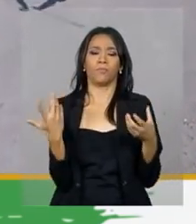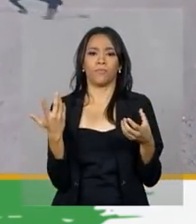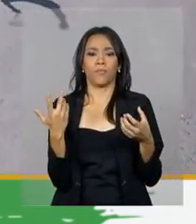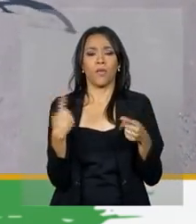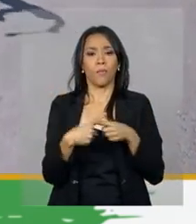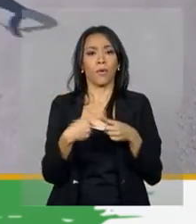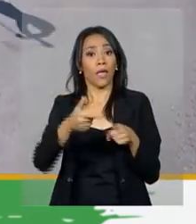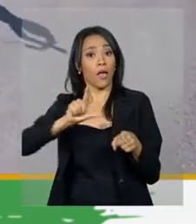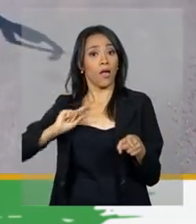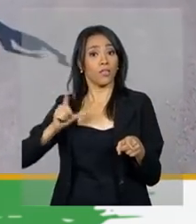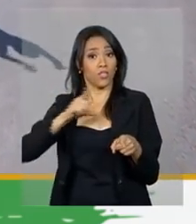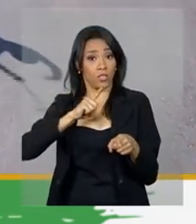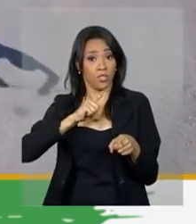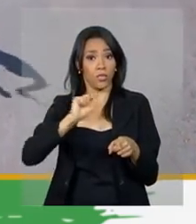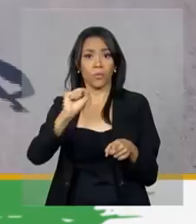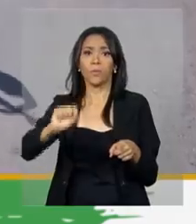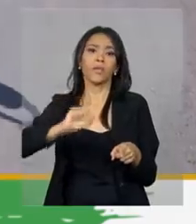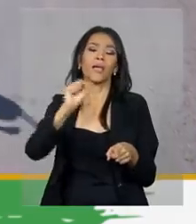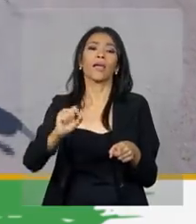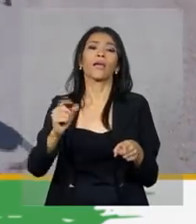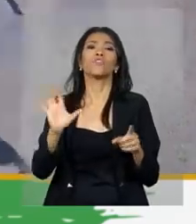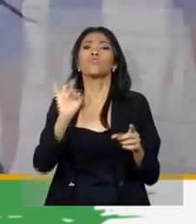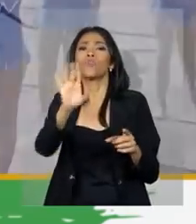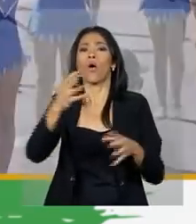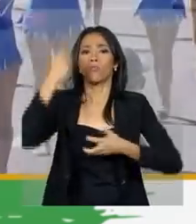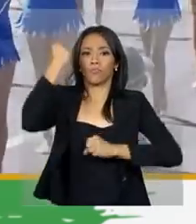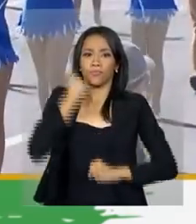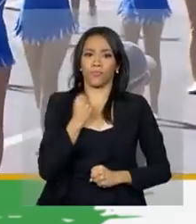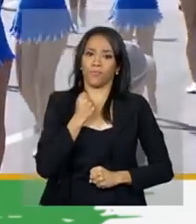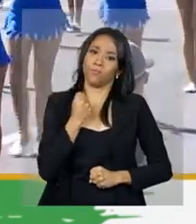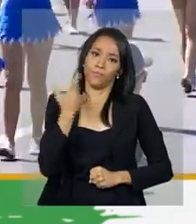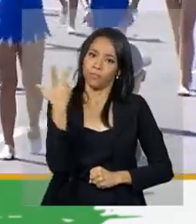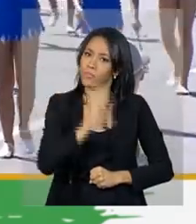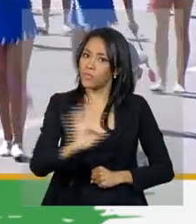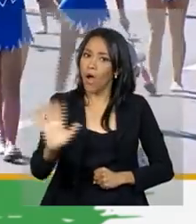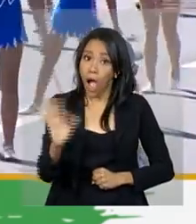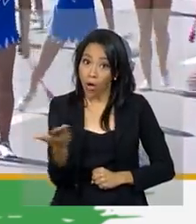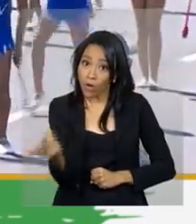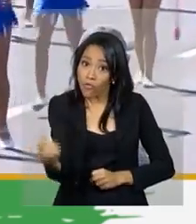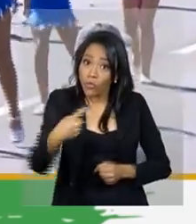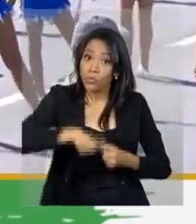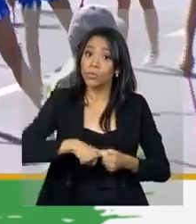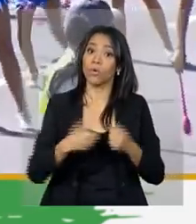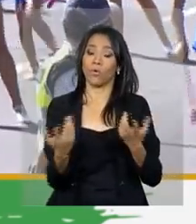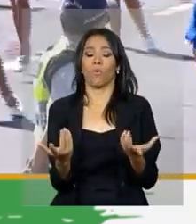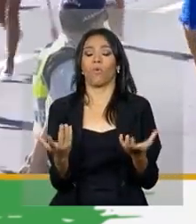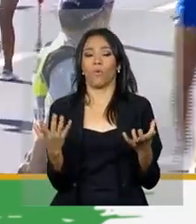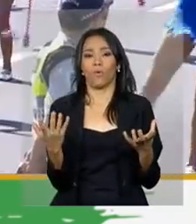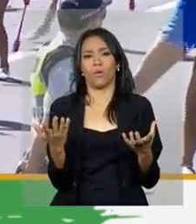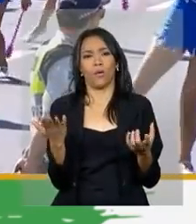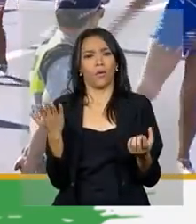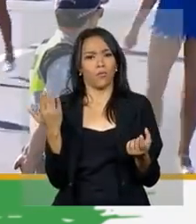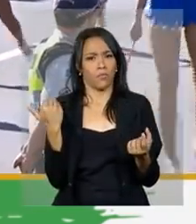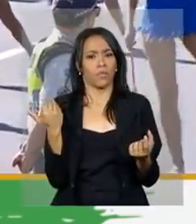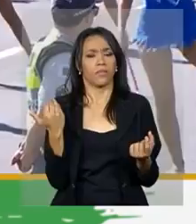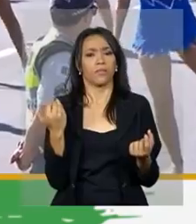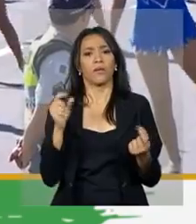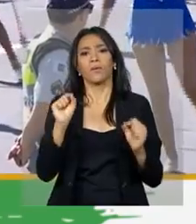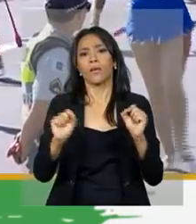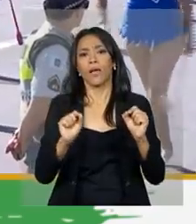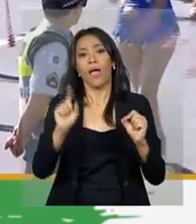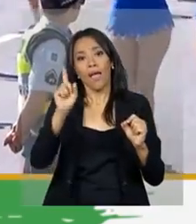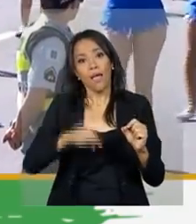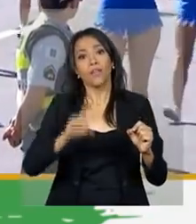tínhamos anteriormente a aviação do Exército, retornou agora, mas a aviação de asas fixas era